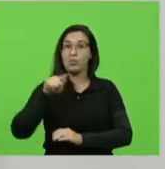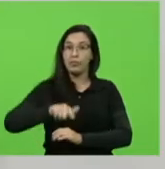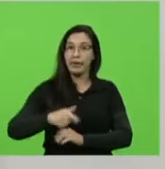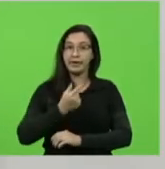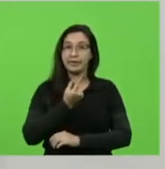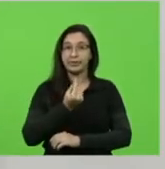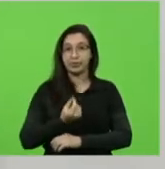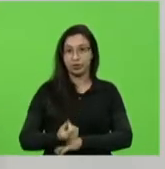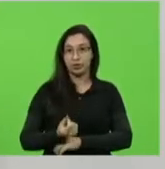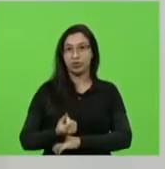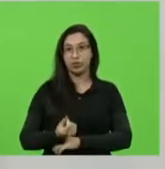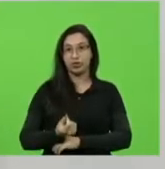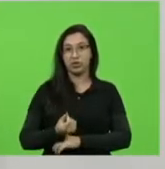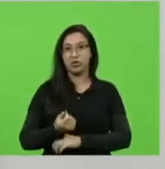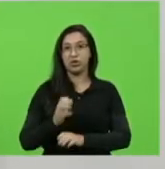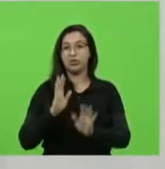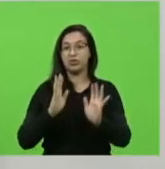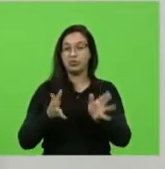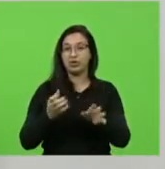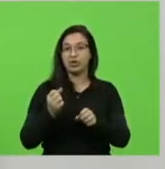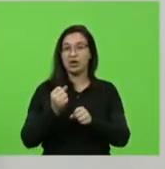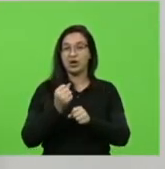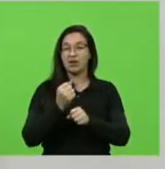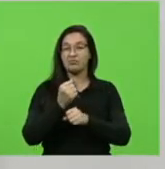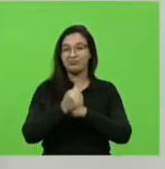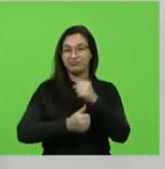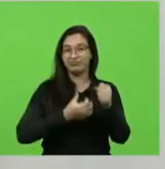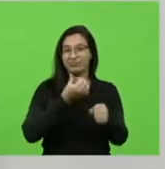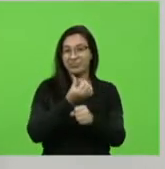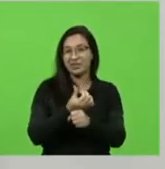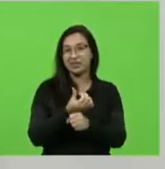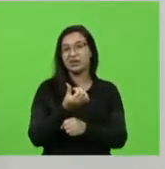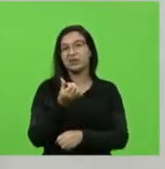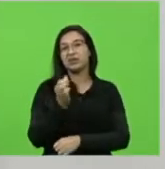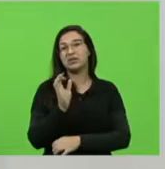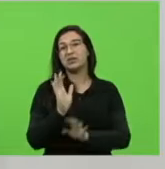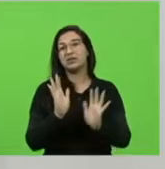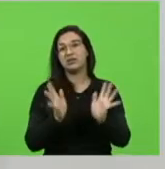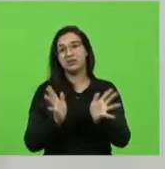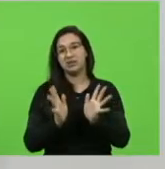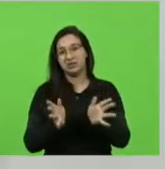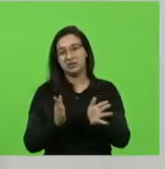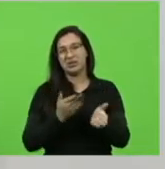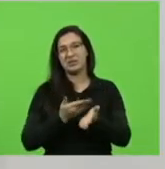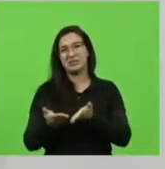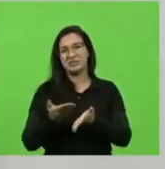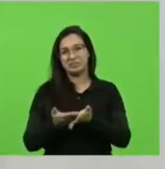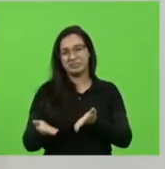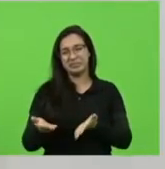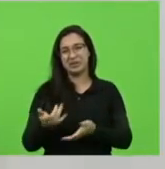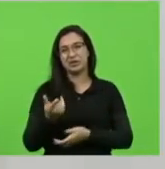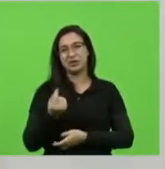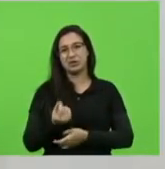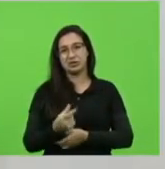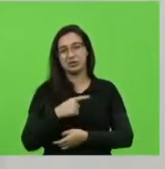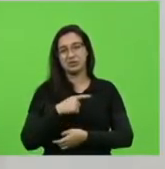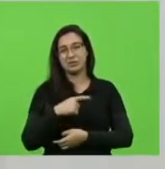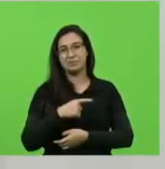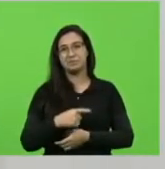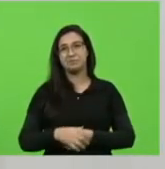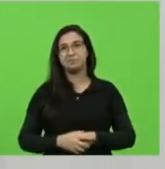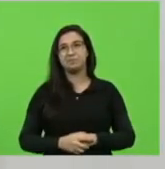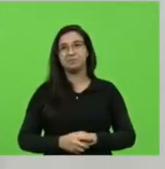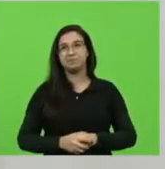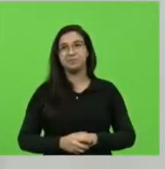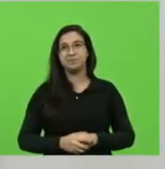anos não se faz e, portanto, a perda da aquisição. Fica aqui o registro e os parabéns. Boa concedo tarde, a